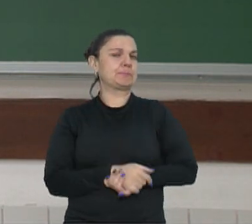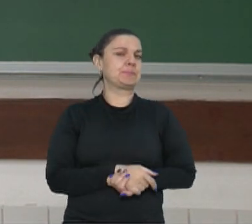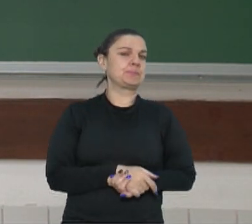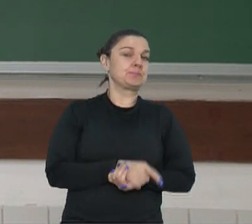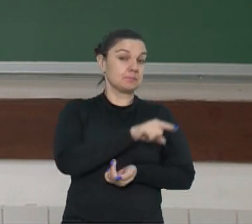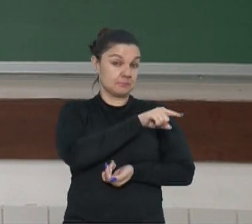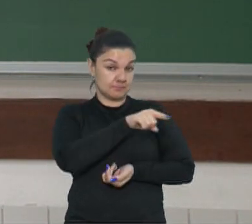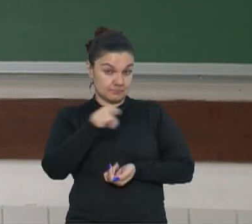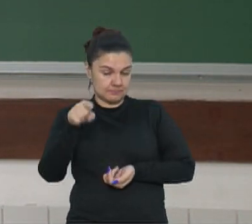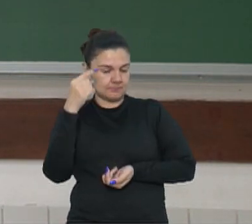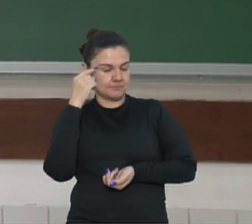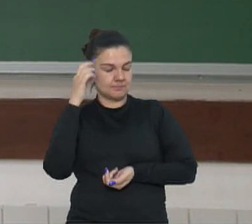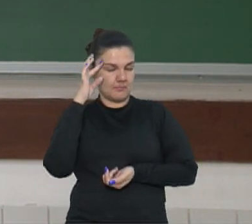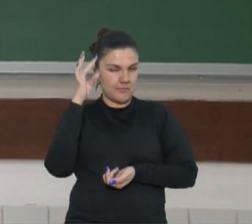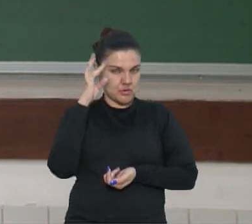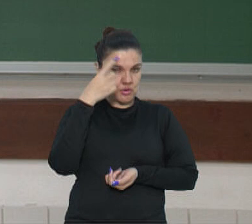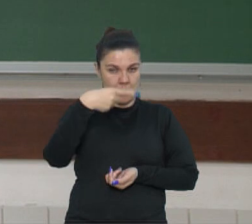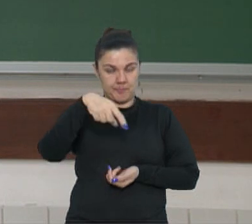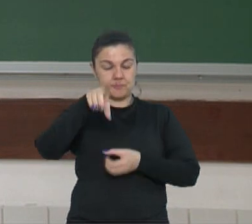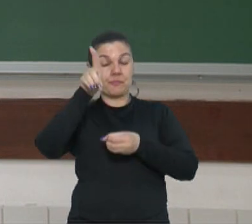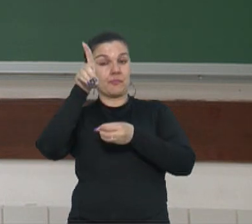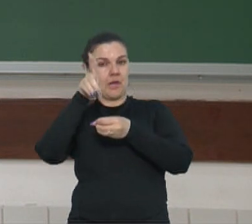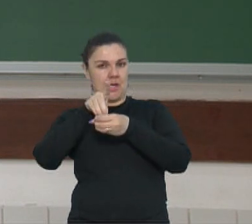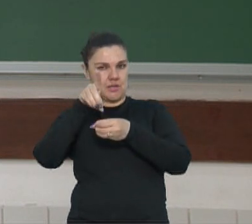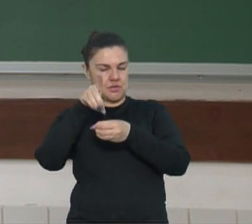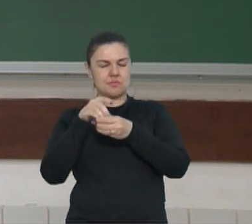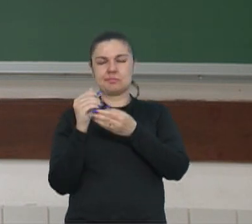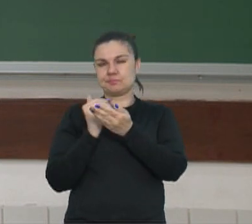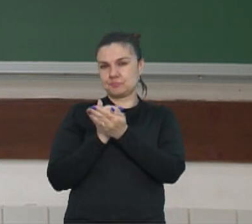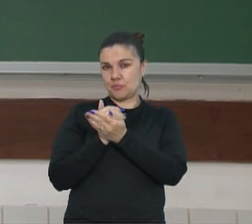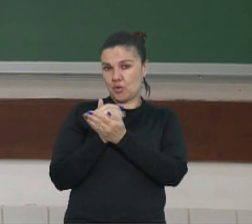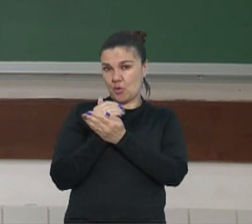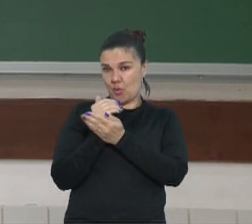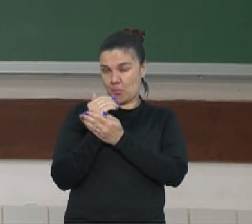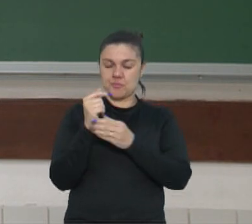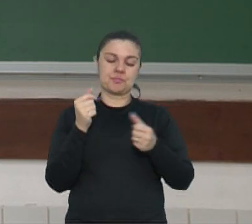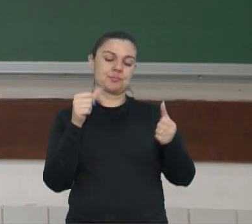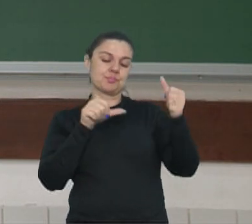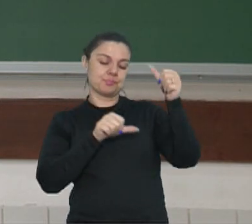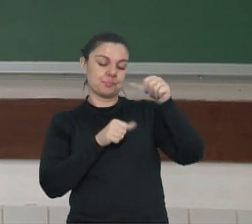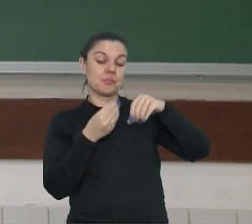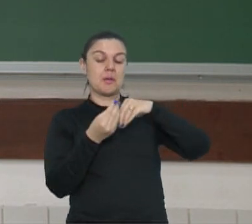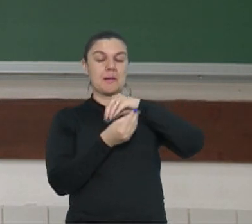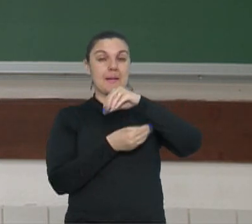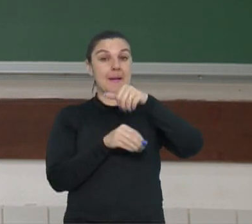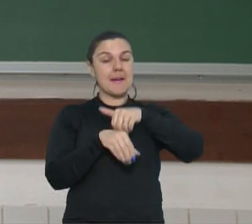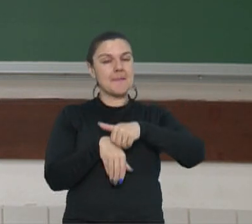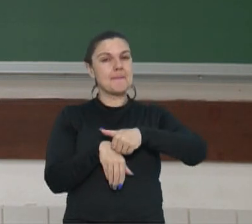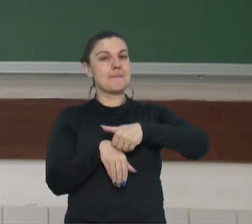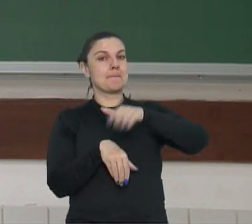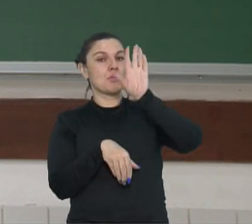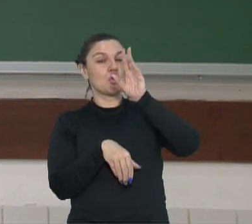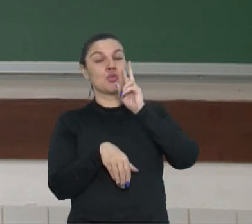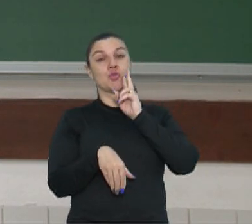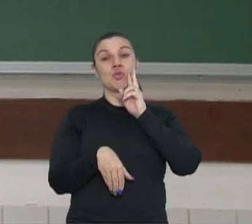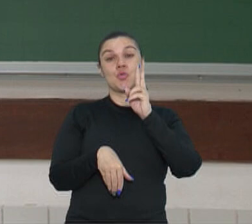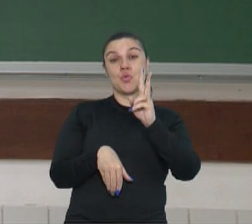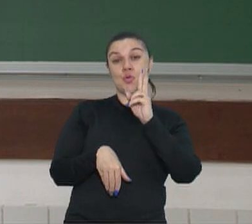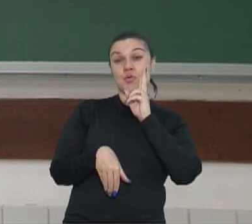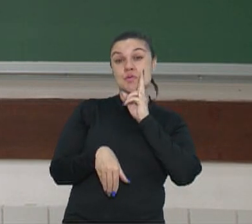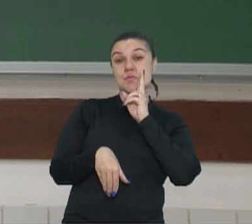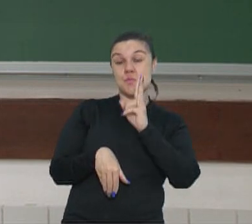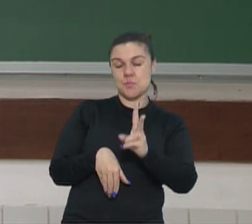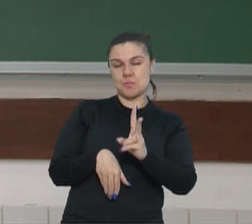vocês terem uma ideia, o diesel, ele, nas suas primeiras fórmulas, ele tinha 2.000 átomos